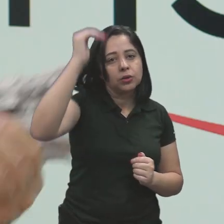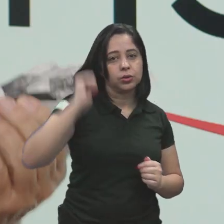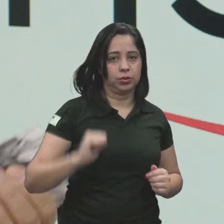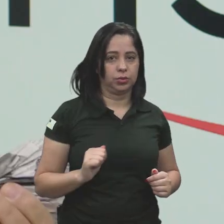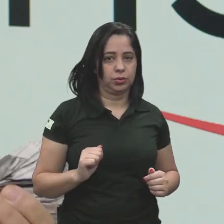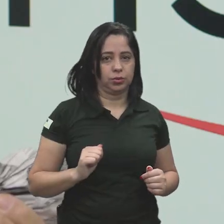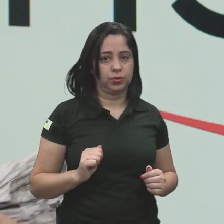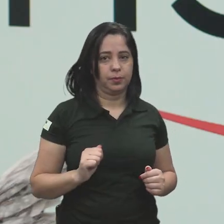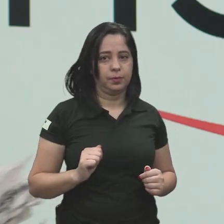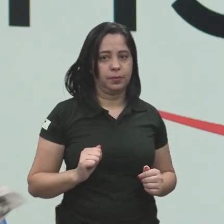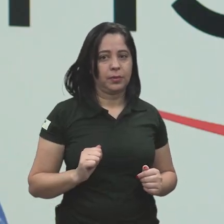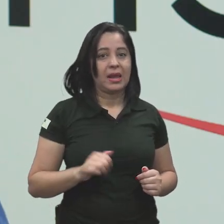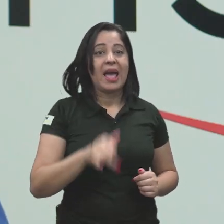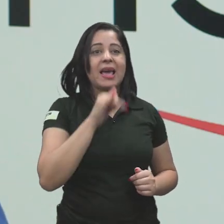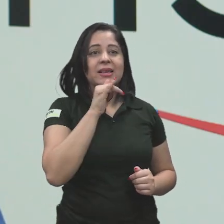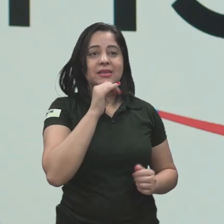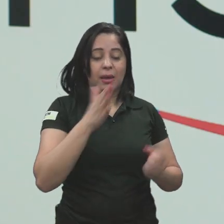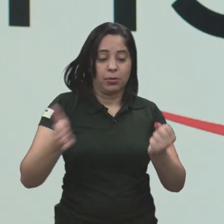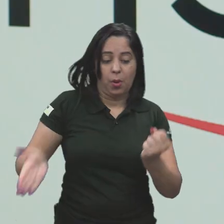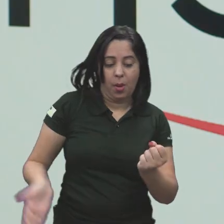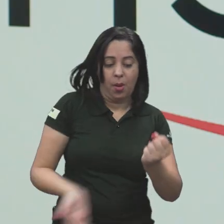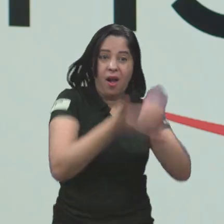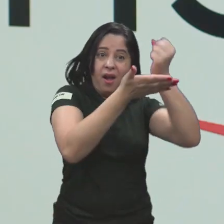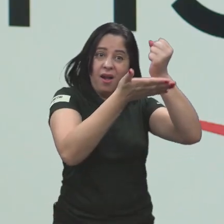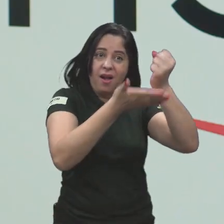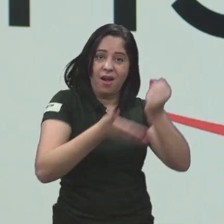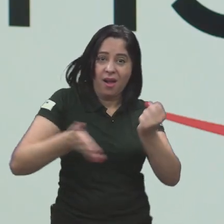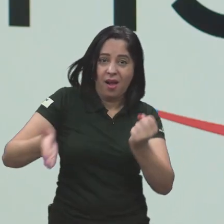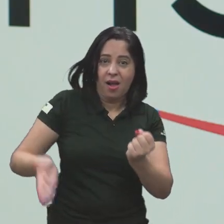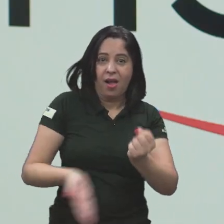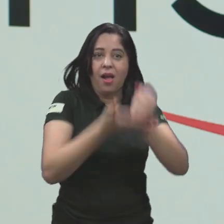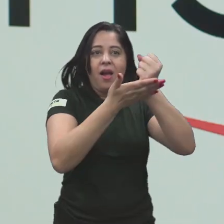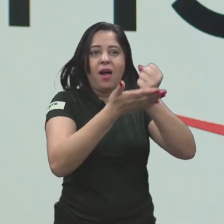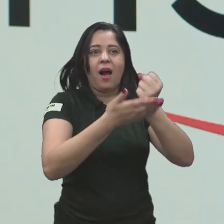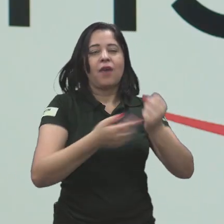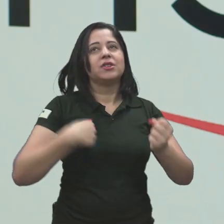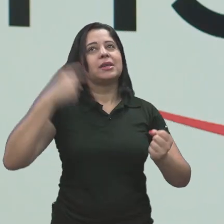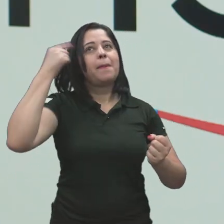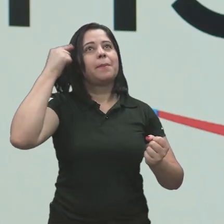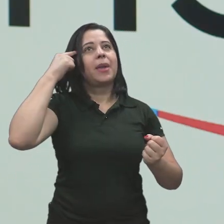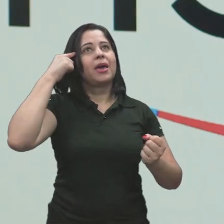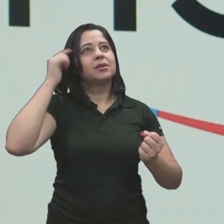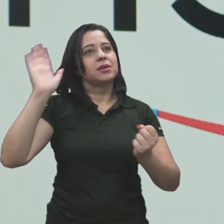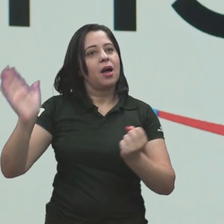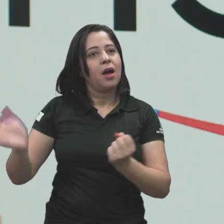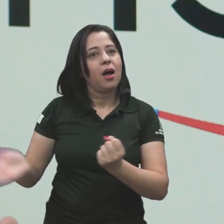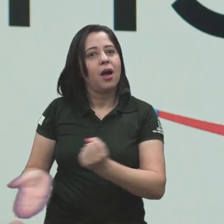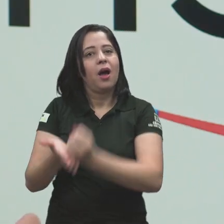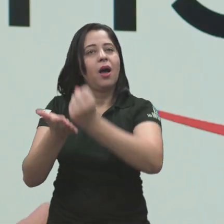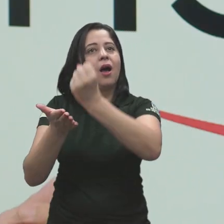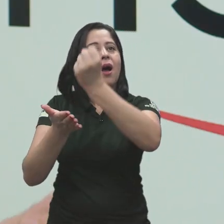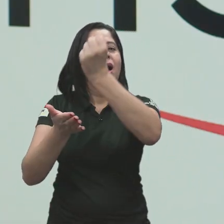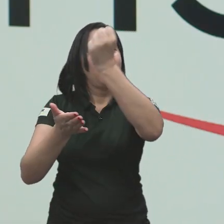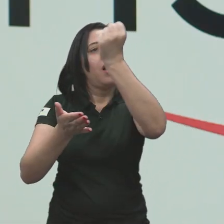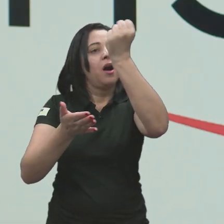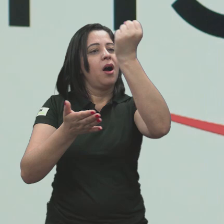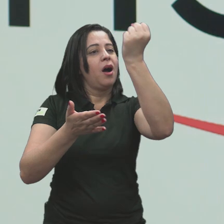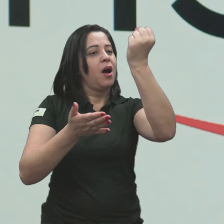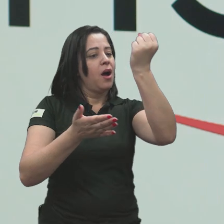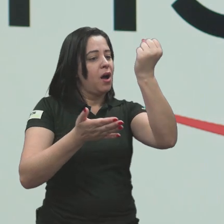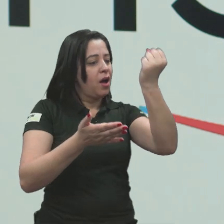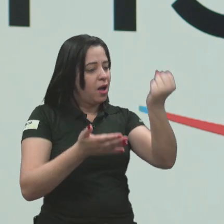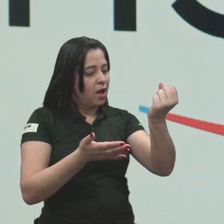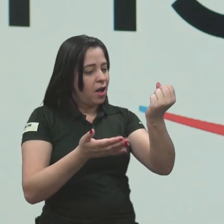brinca com uma peteca, você imagina a trajetória dela, o peso, e quando a gente leva isso para a escola, a gente